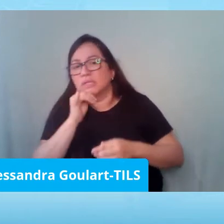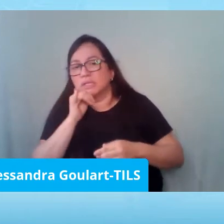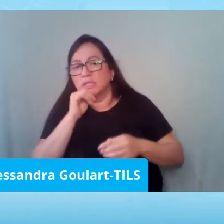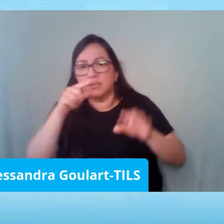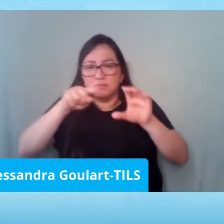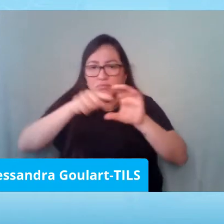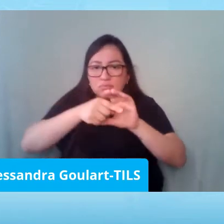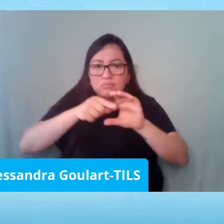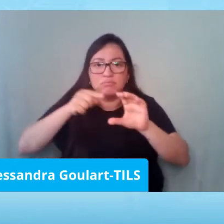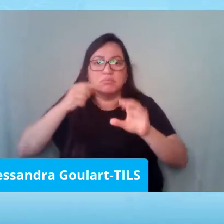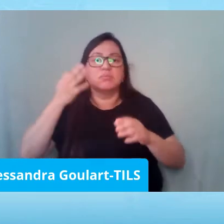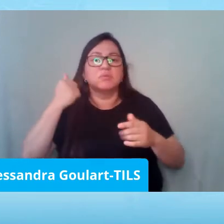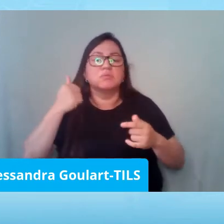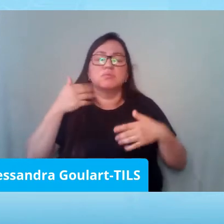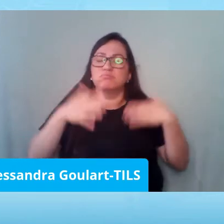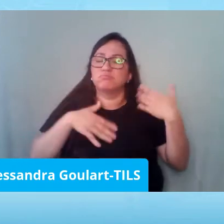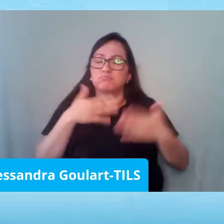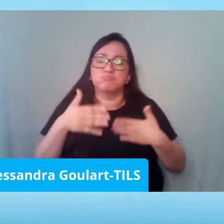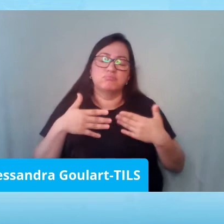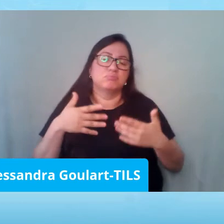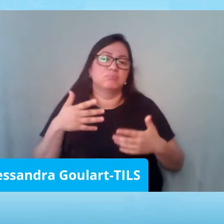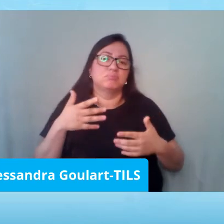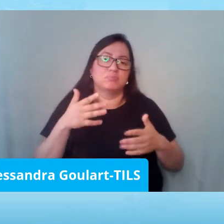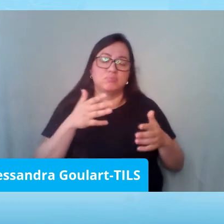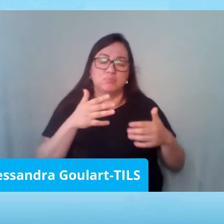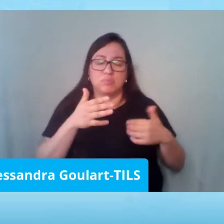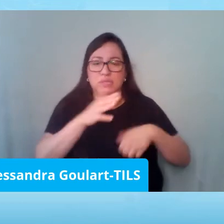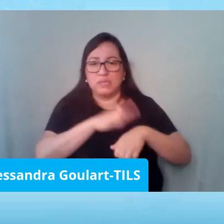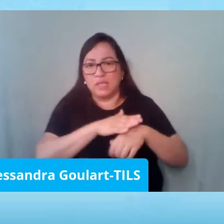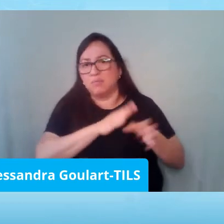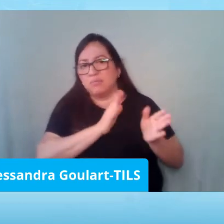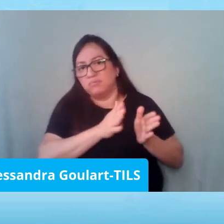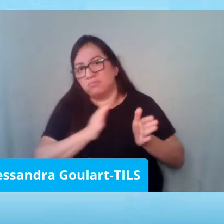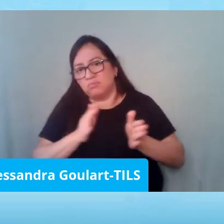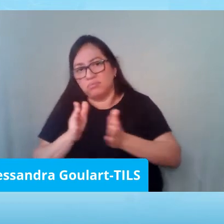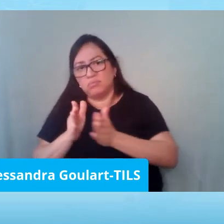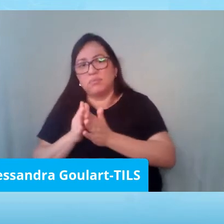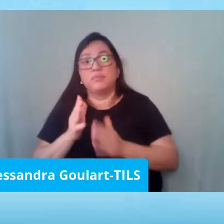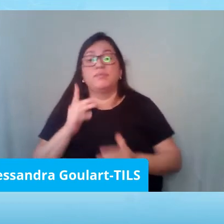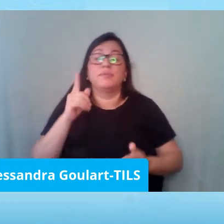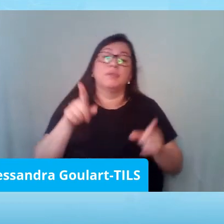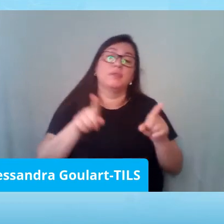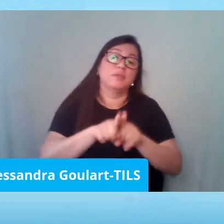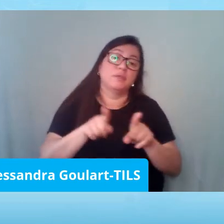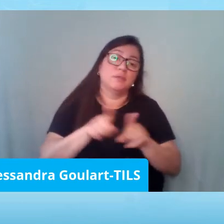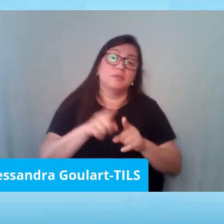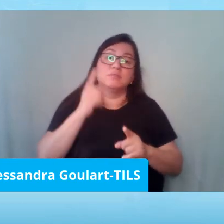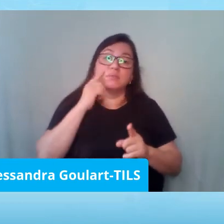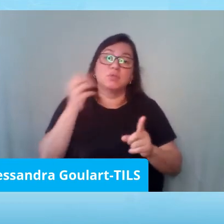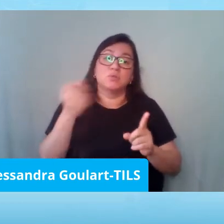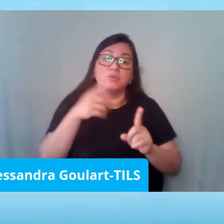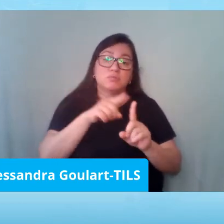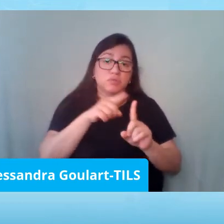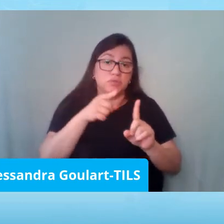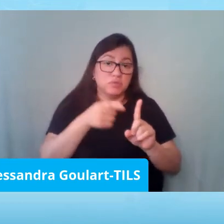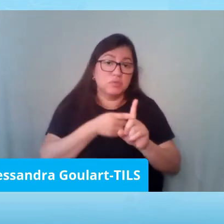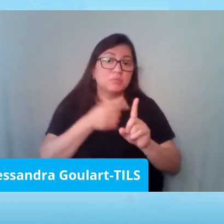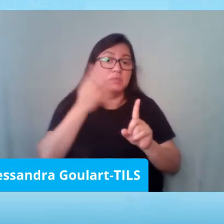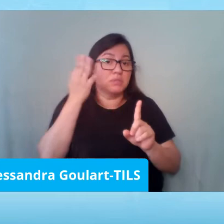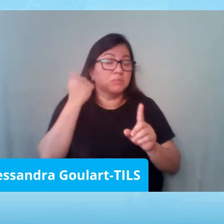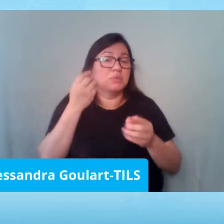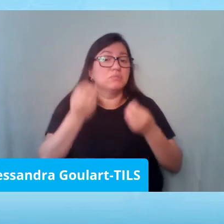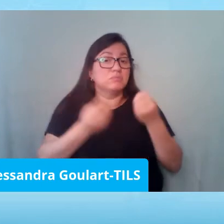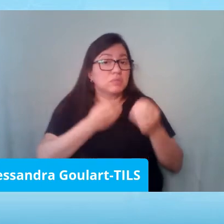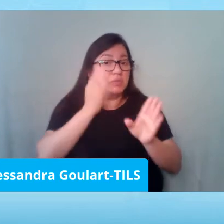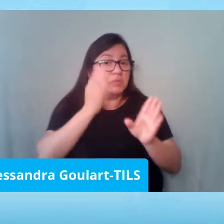a frequência, né? Fica mais perto um do outro. E é importante essa captação precoce de novas gestantes no território para que inicie